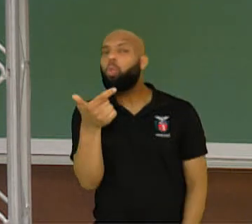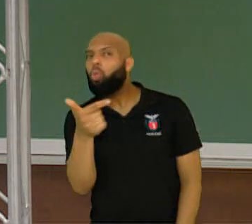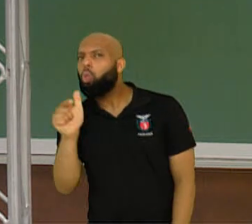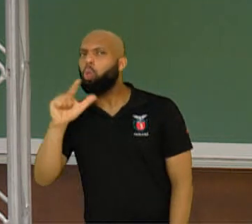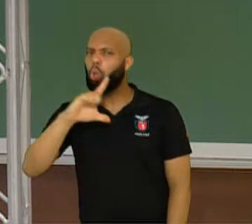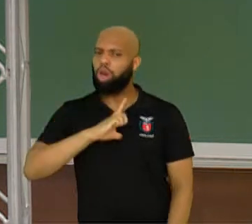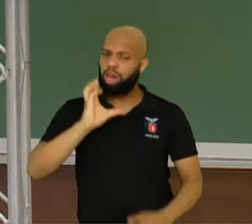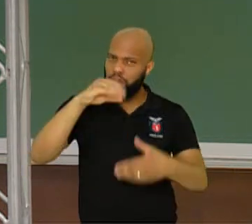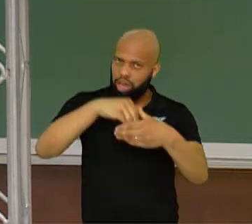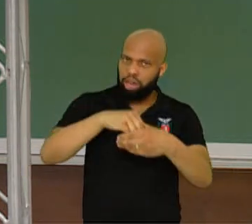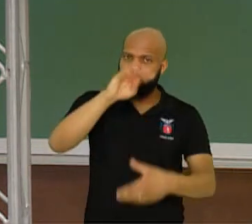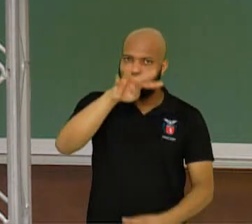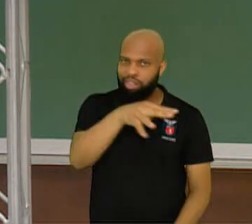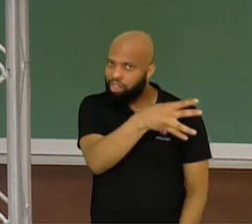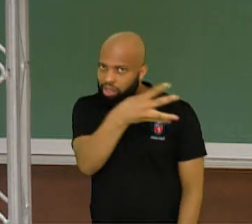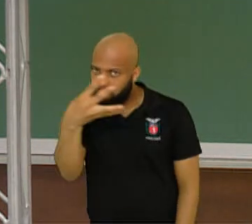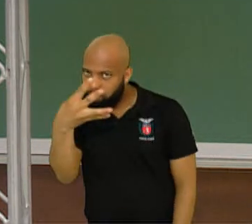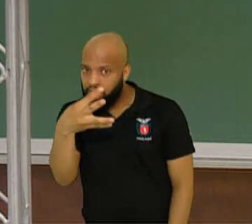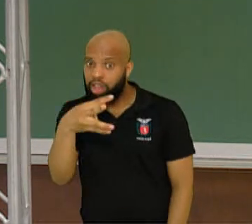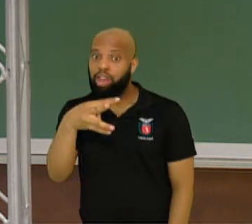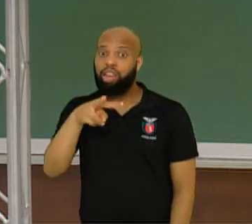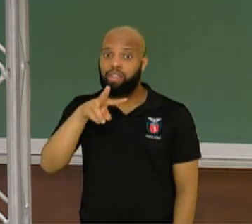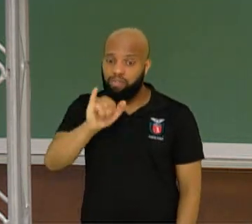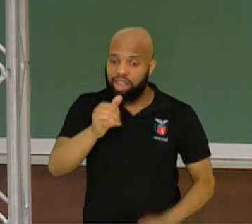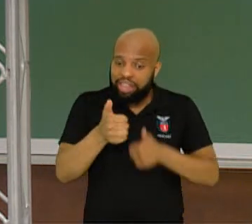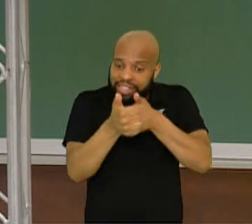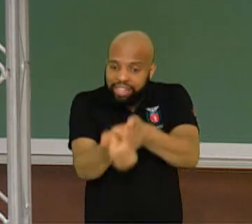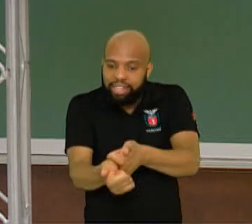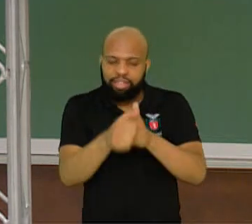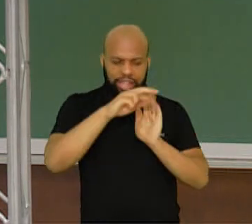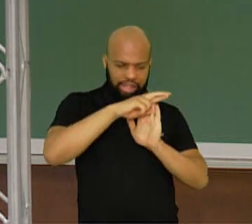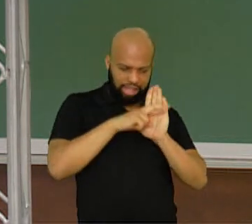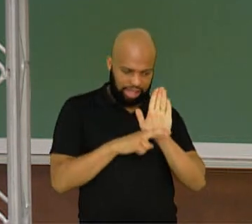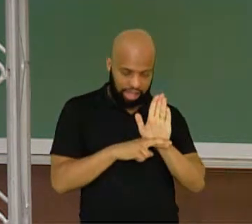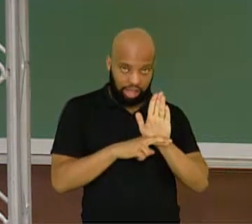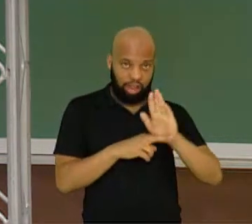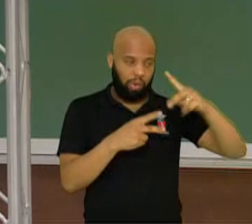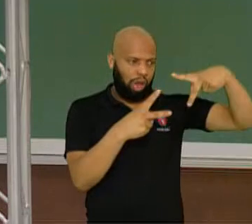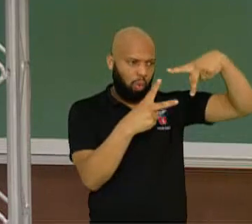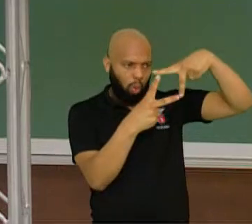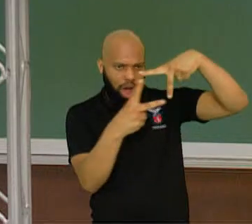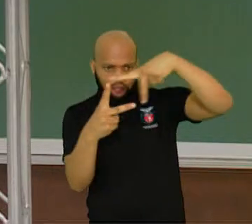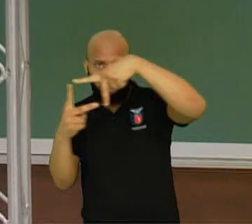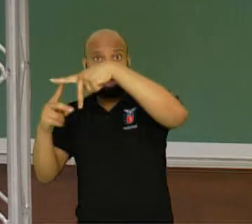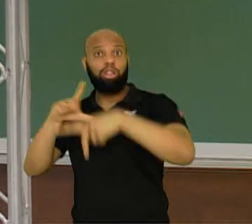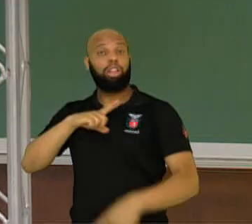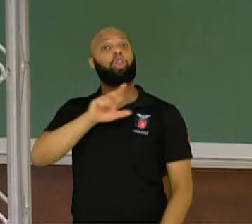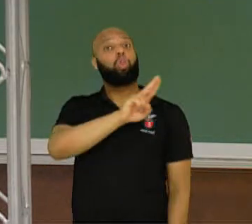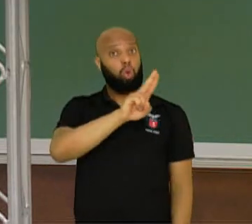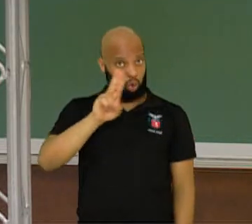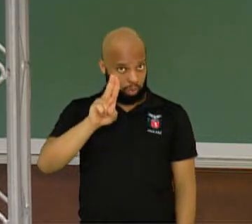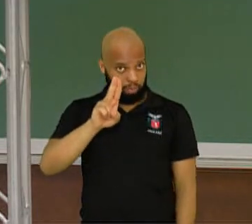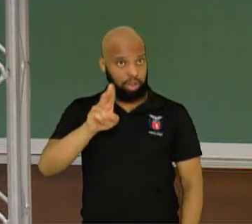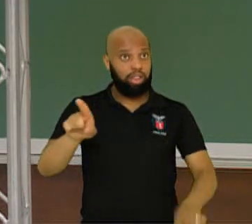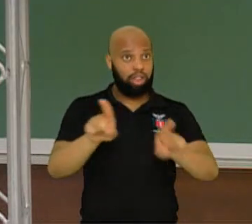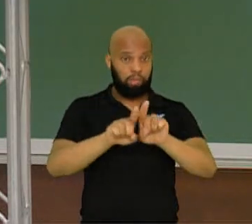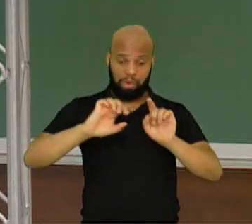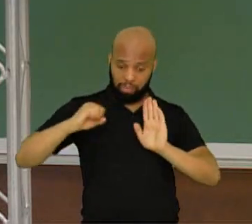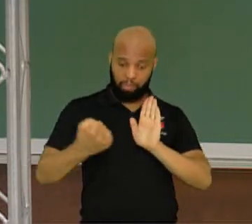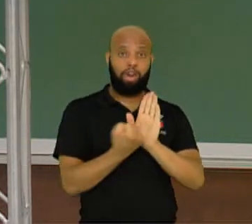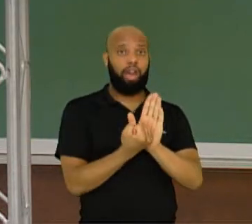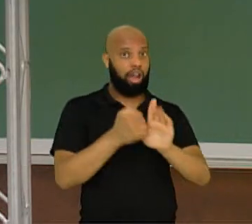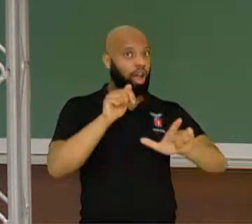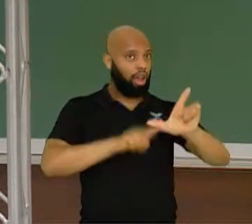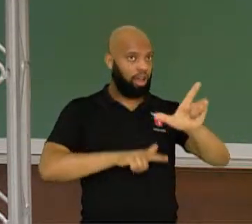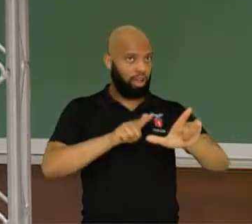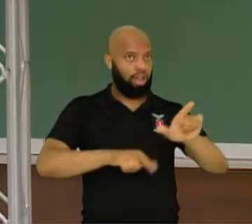tabela periódica, vai obedecer uma regra. Cada quadradinho eu vou achar o nome do elemento, o símbolo